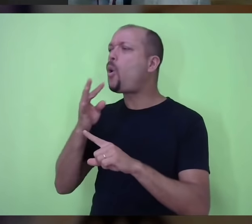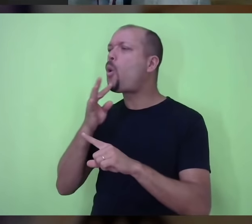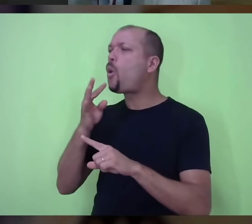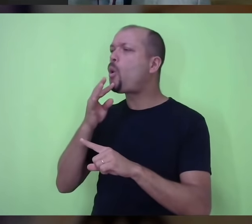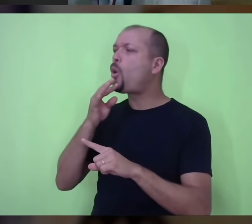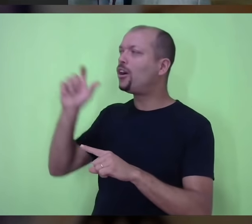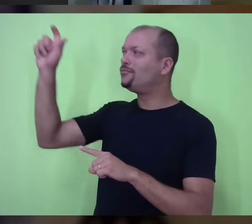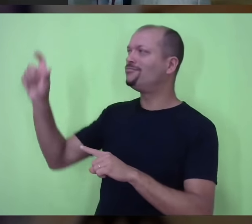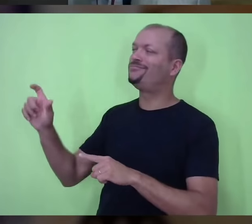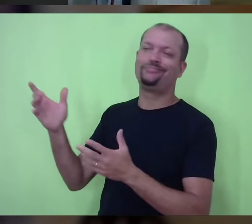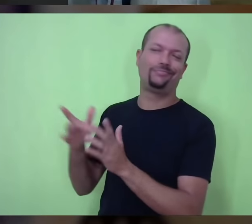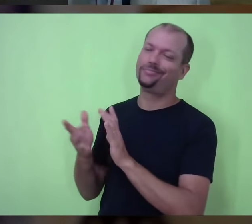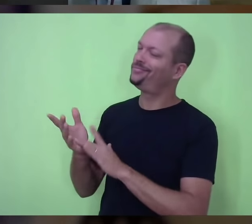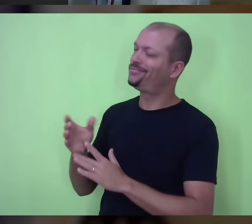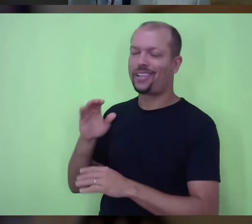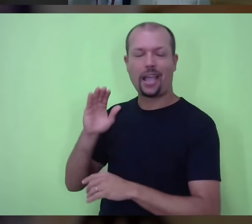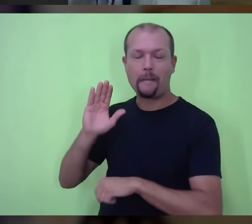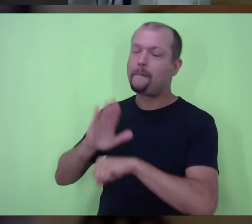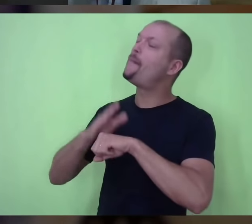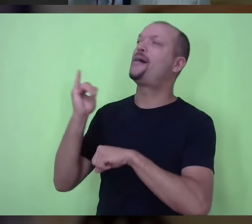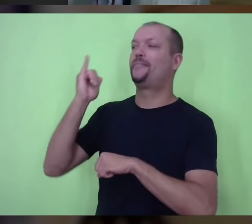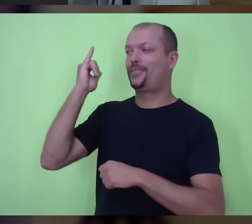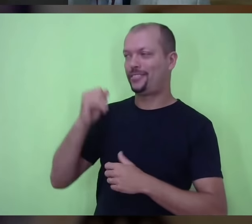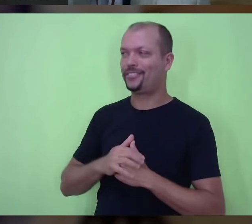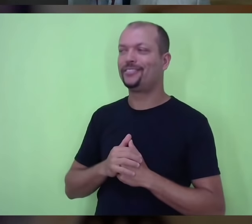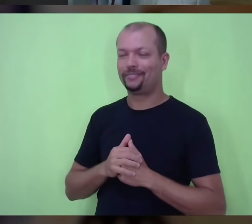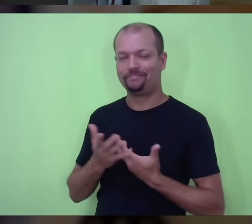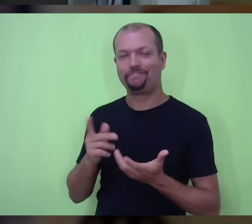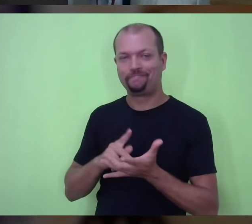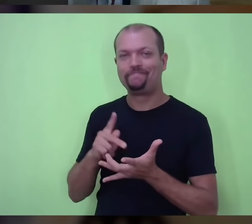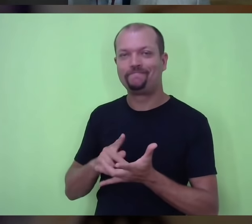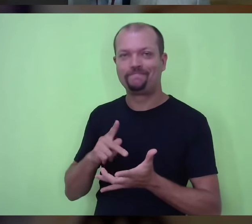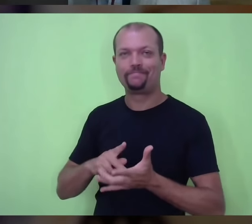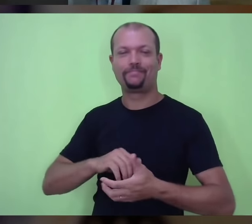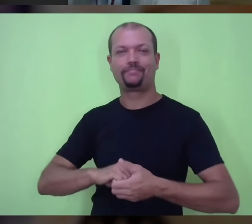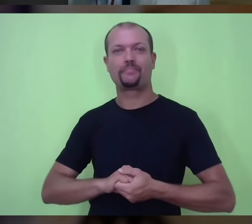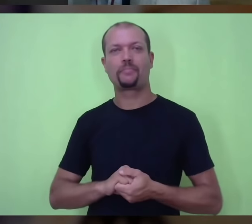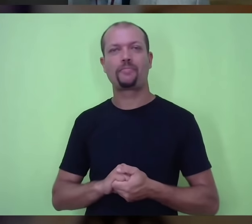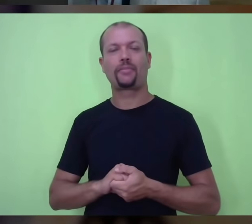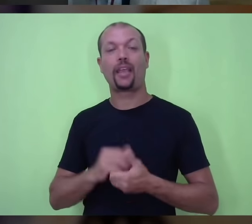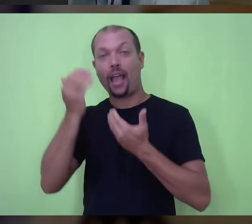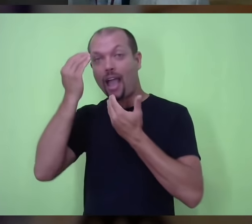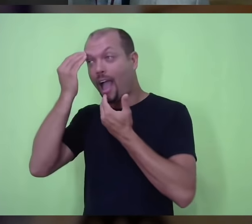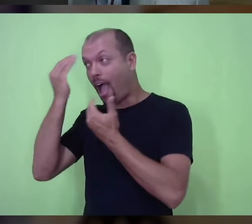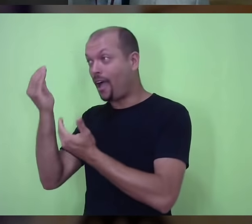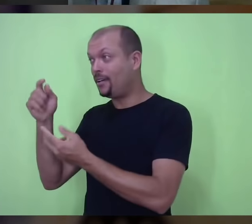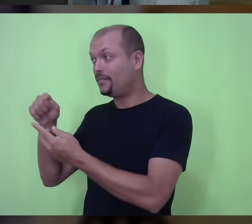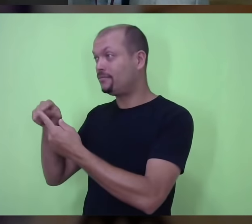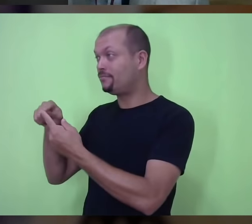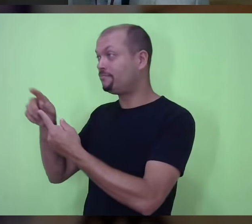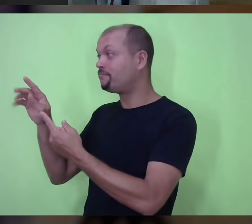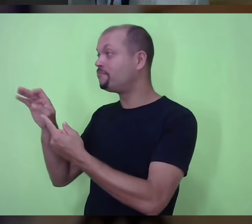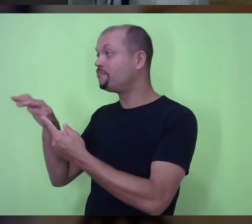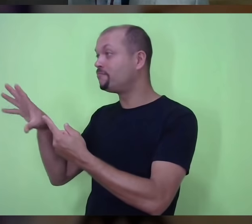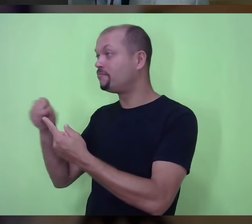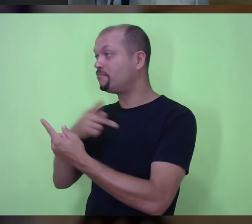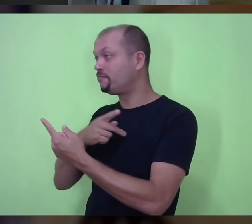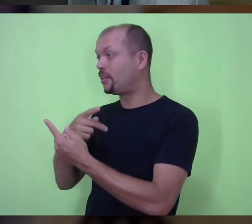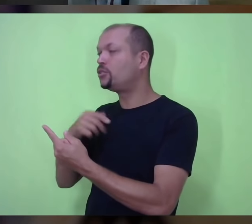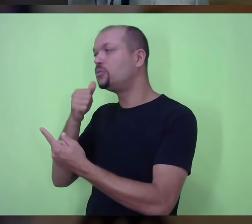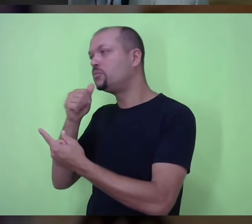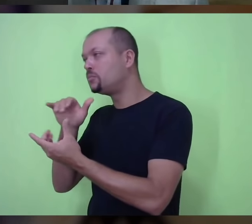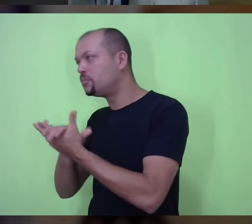o autor dessas fé é muito mais importante, né? O próprio Cristo. Mas eu queria agradecer muito ao pastor Bruno, também agradecer